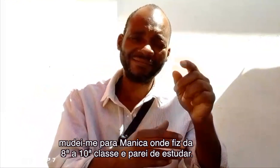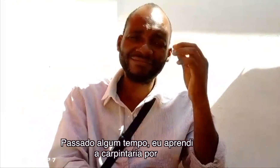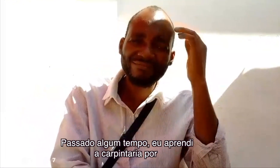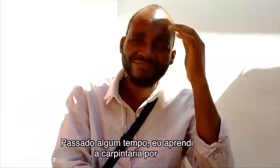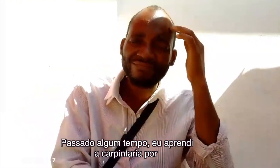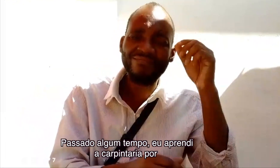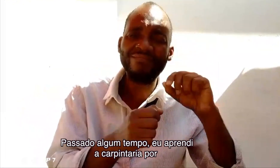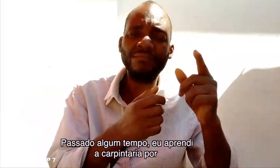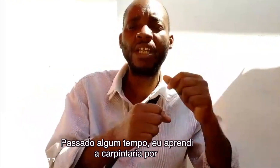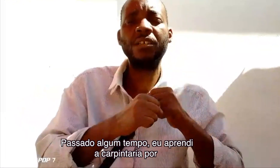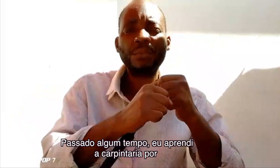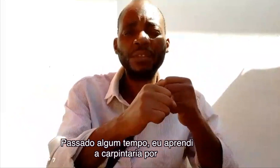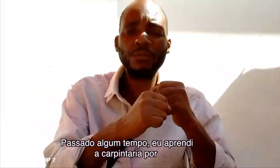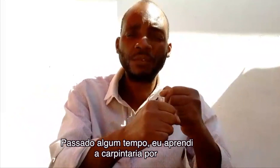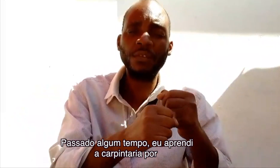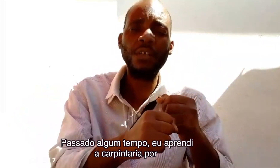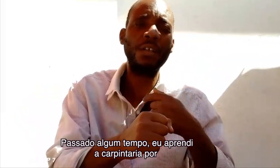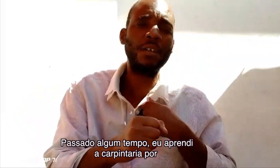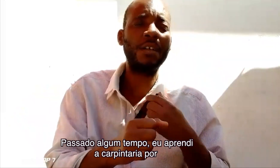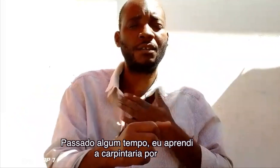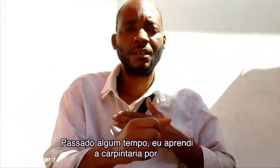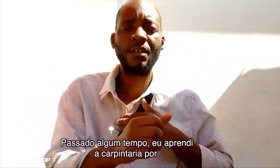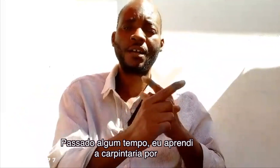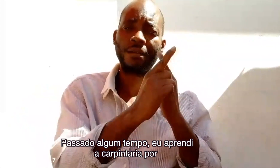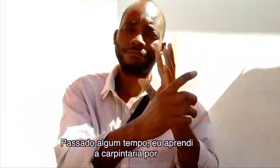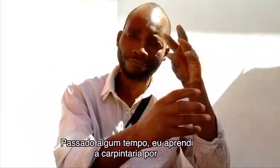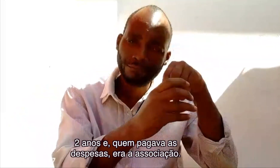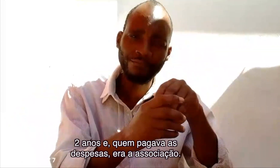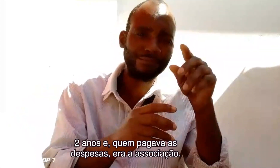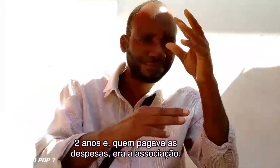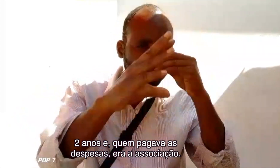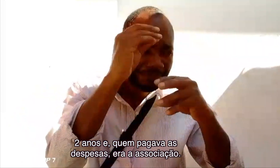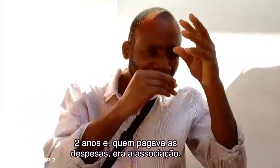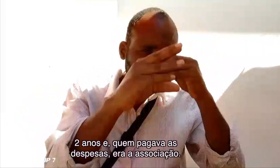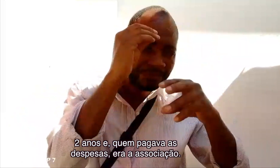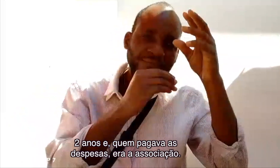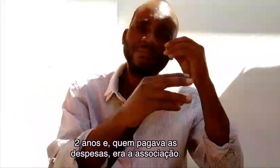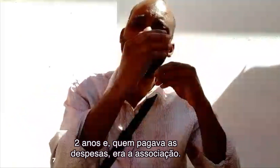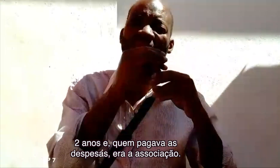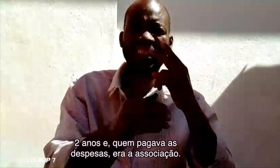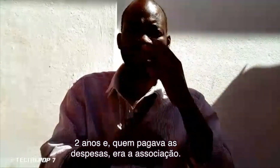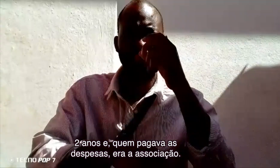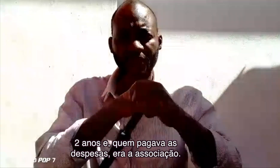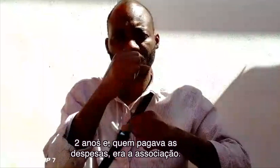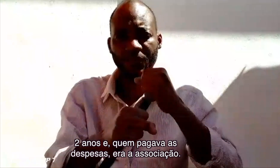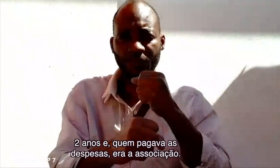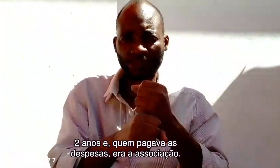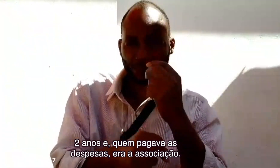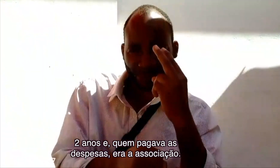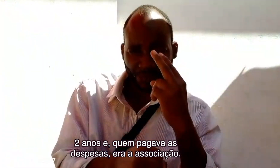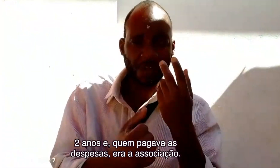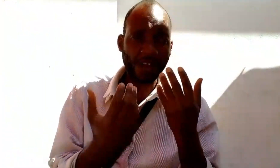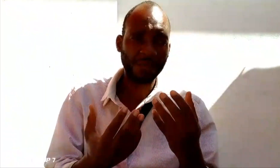estudar. Passado algum tempo, eu aprendi a carpintaria por 2 anos e quem pagava as